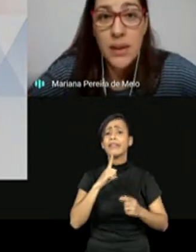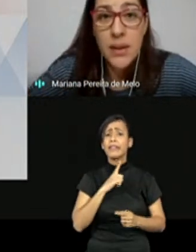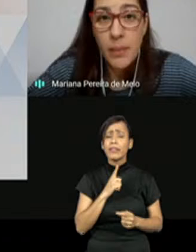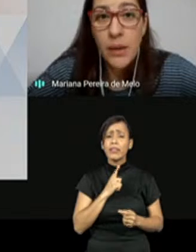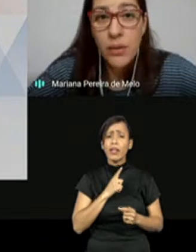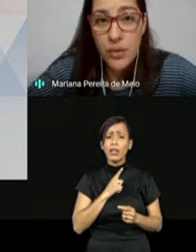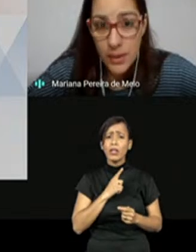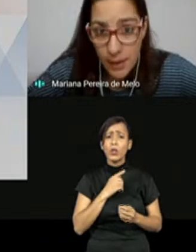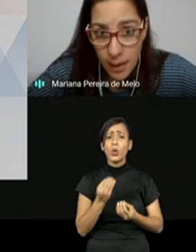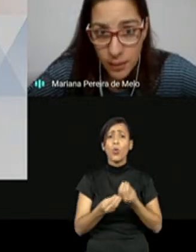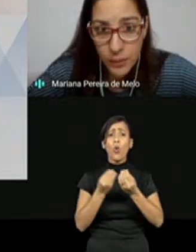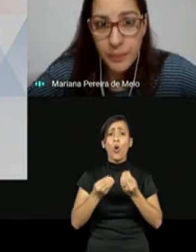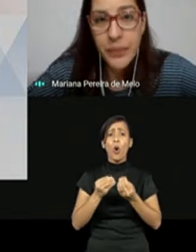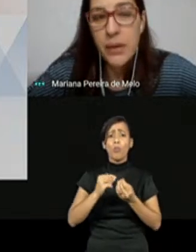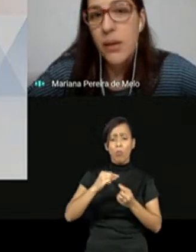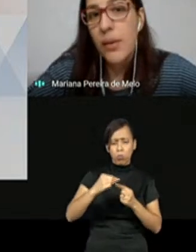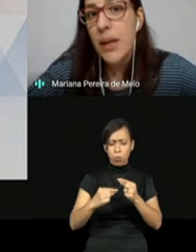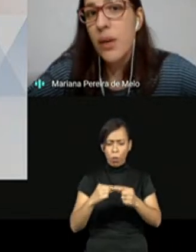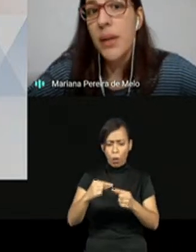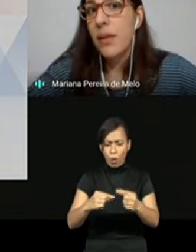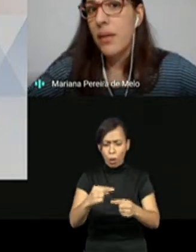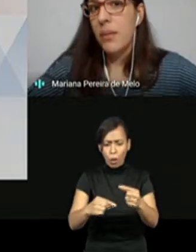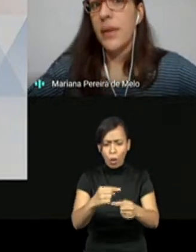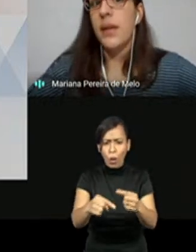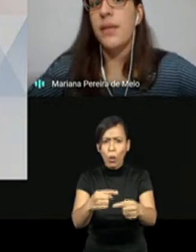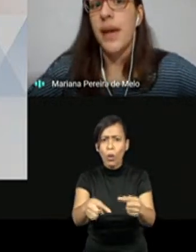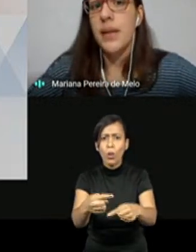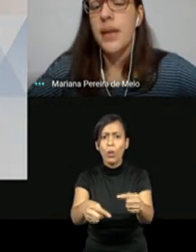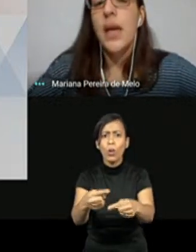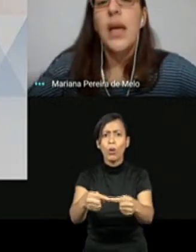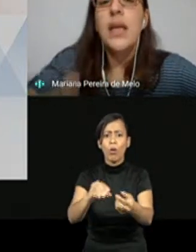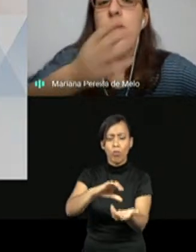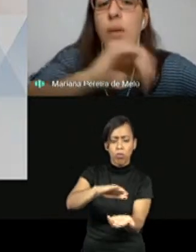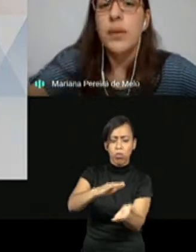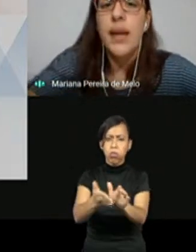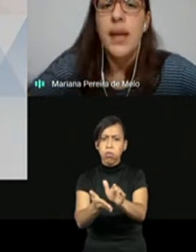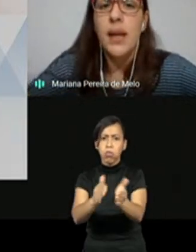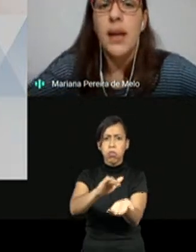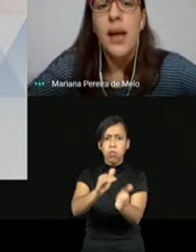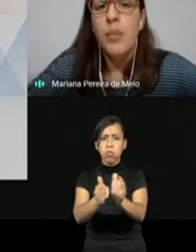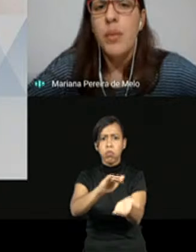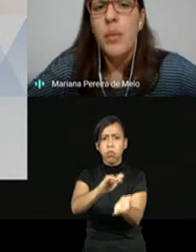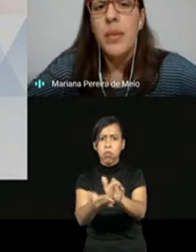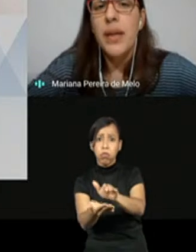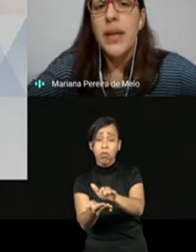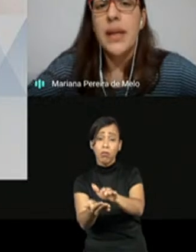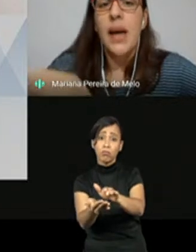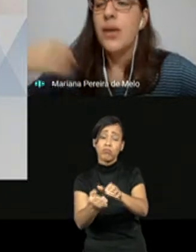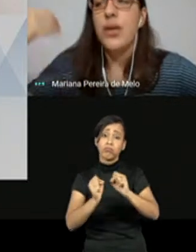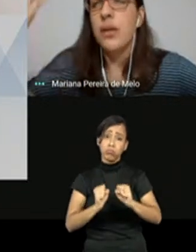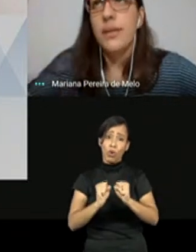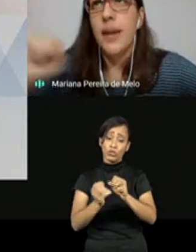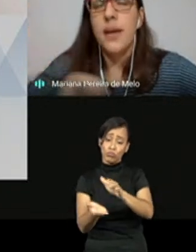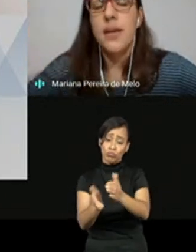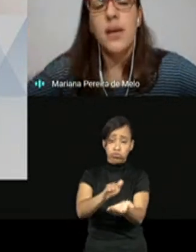quando você tem um determinado lançamento de dado, então ele deu uma determinada face. Isso altera a